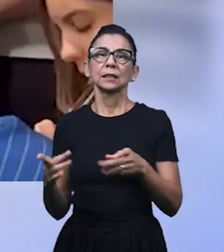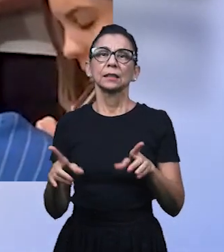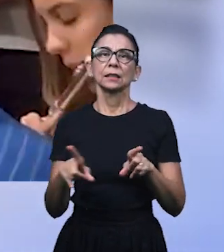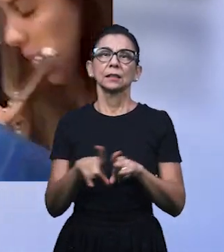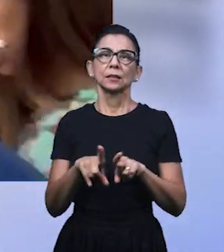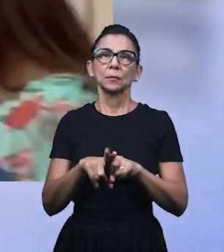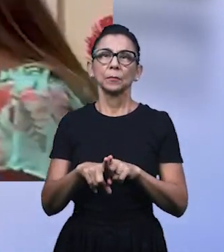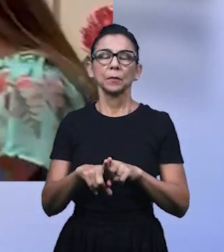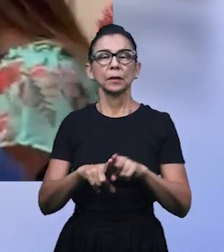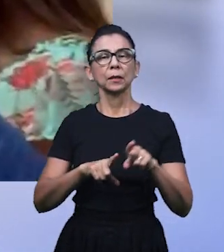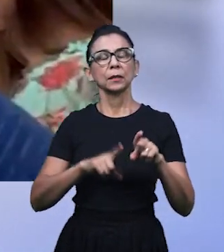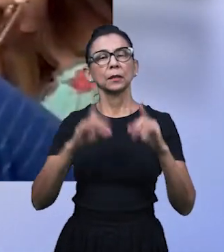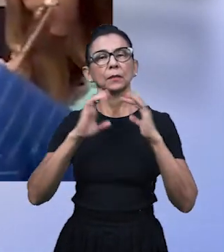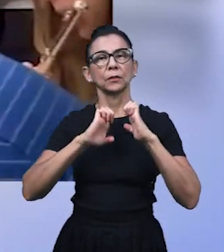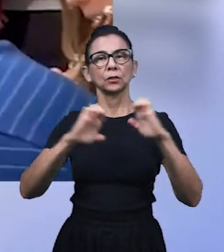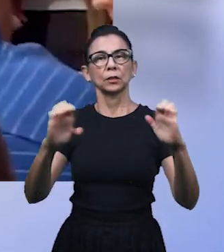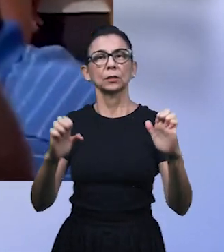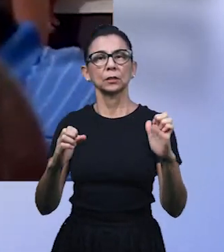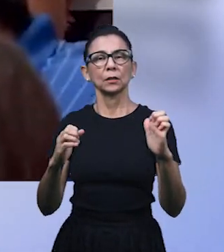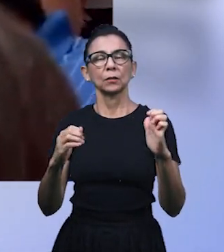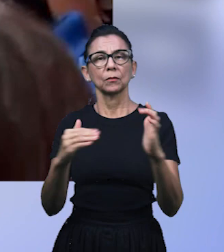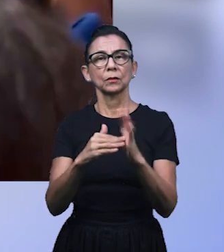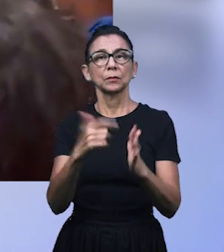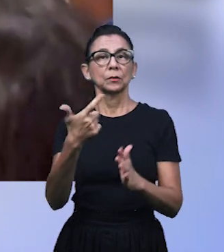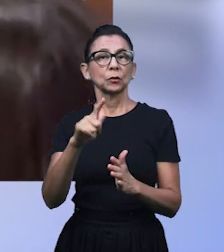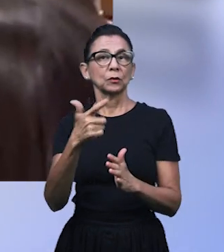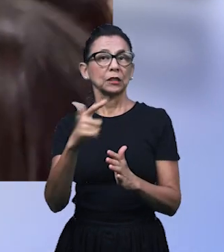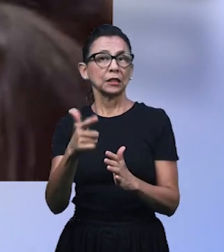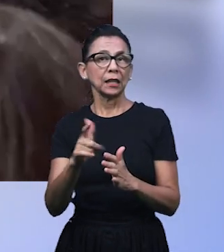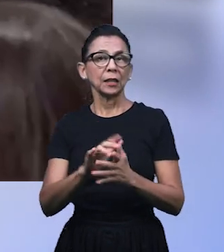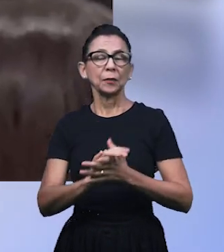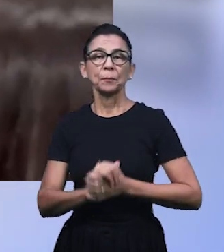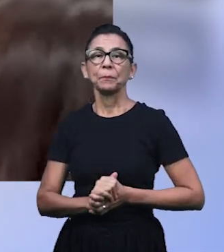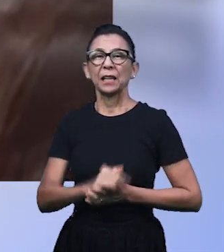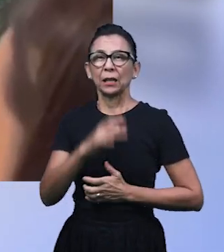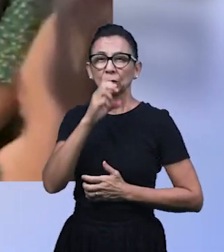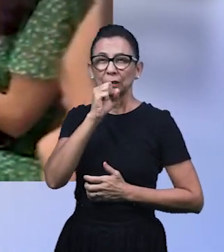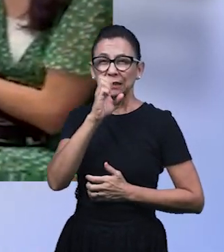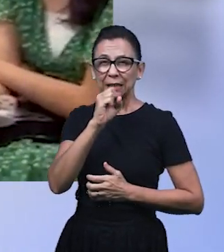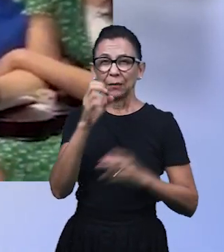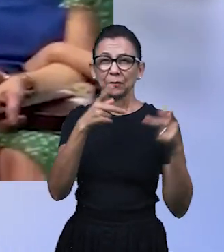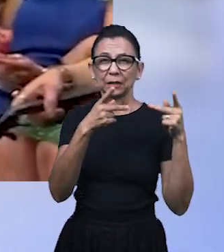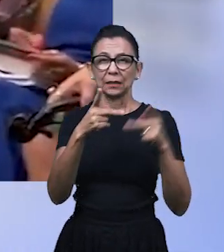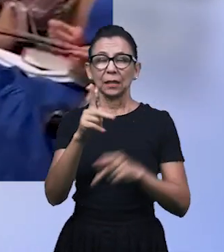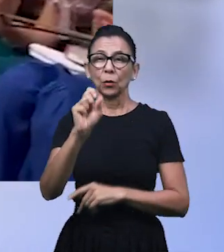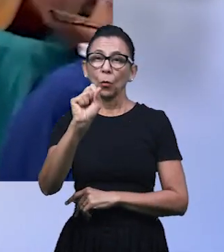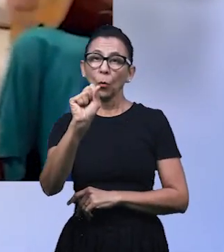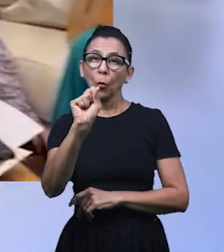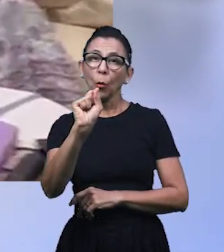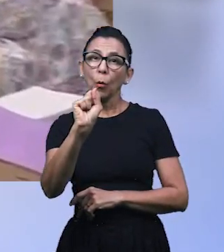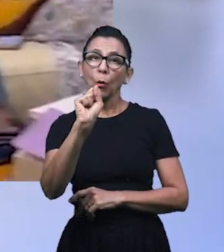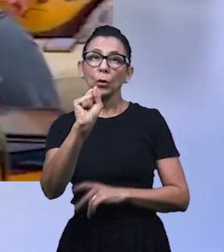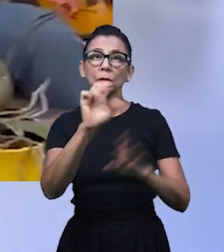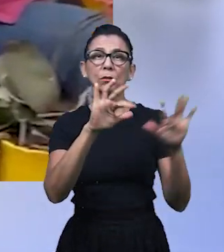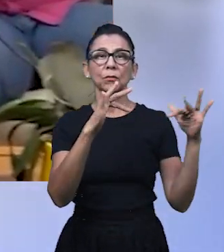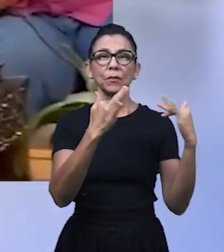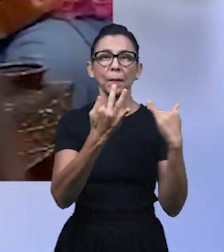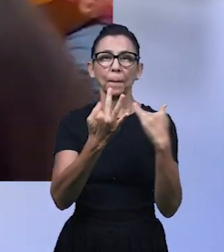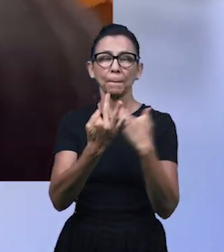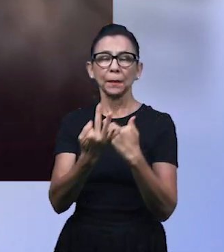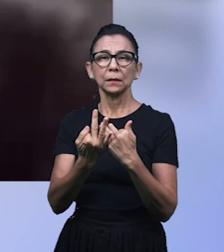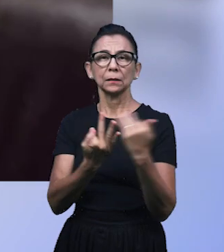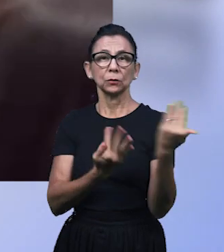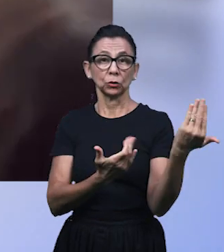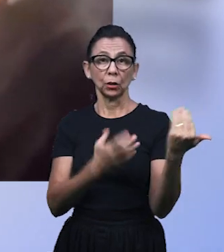Fronteiras. Os jovens se prepararam durante a semana e, no sábado, visitaram 8 lares e foram usados profundamente nos dons e